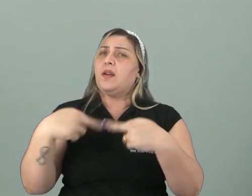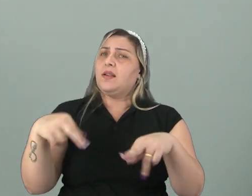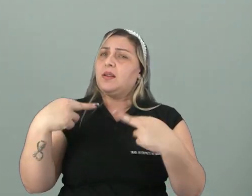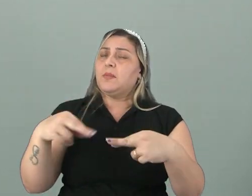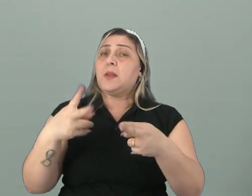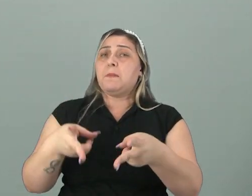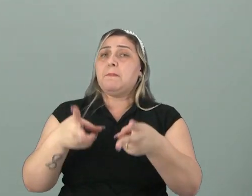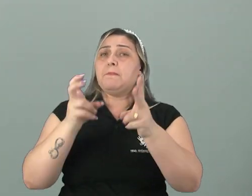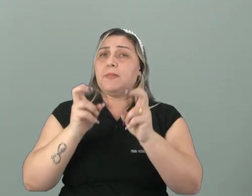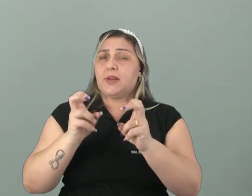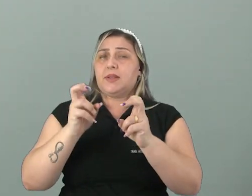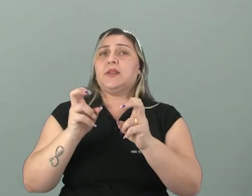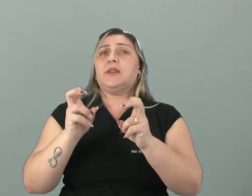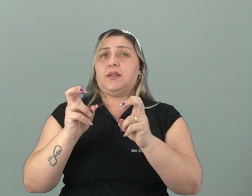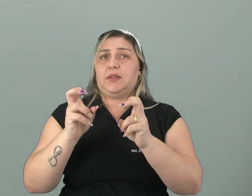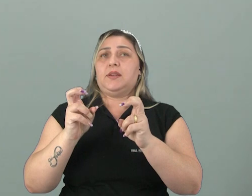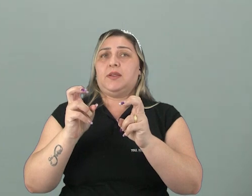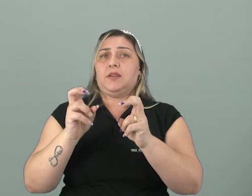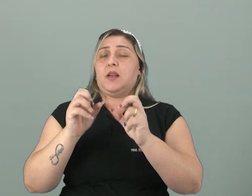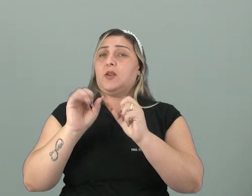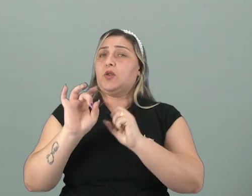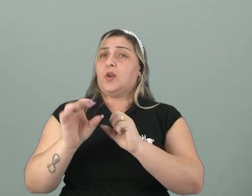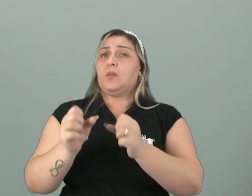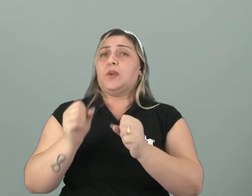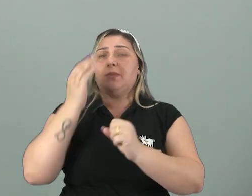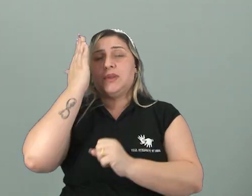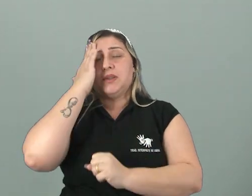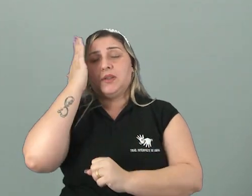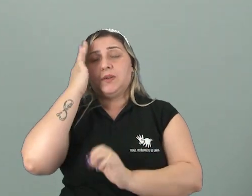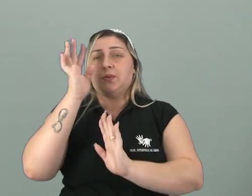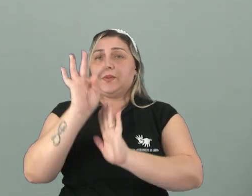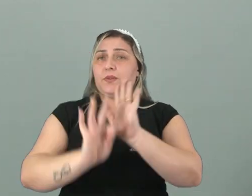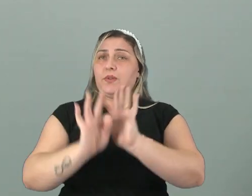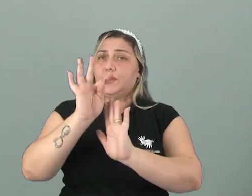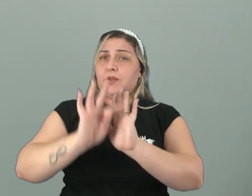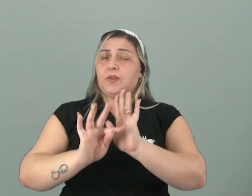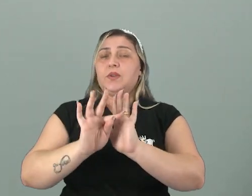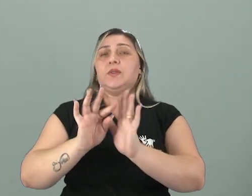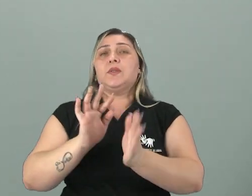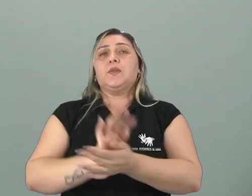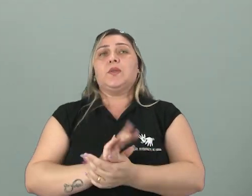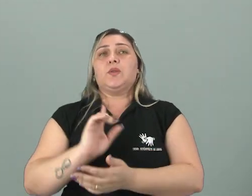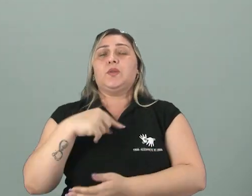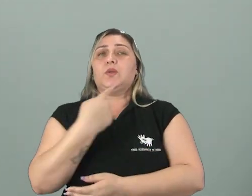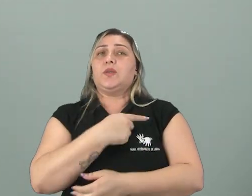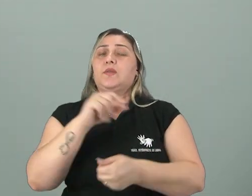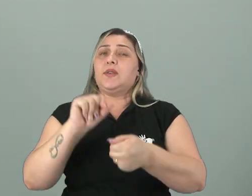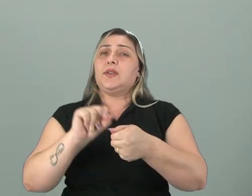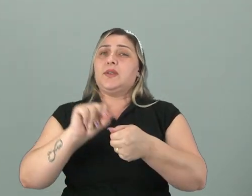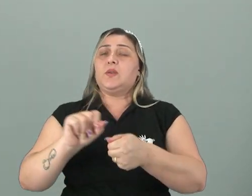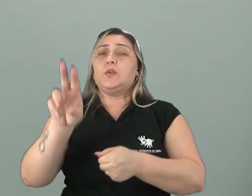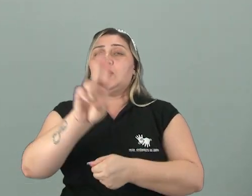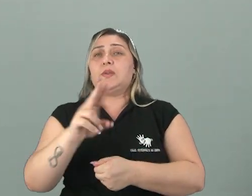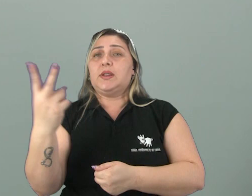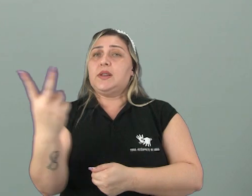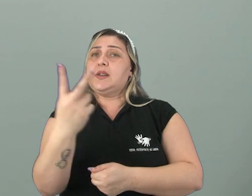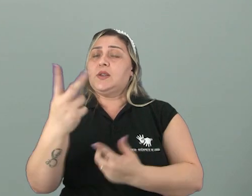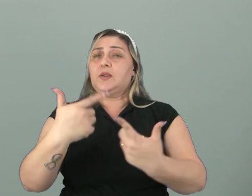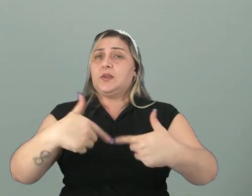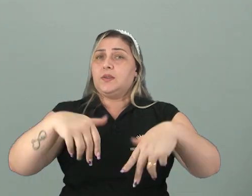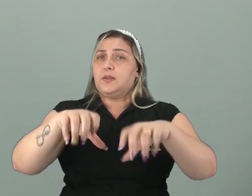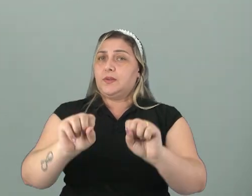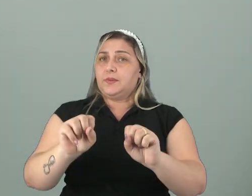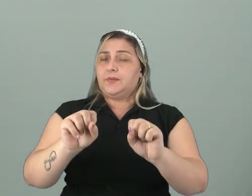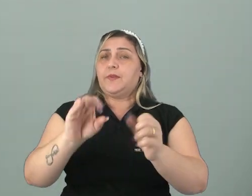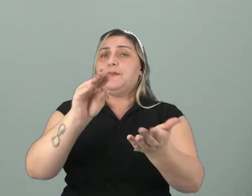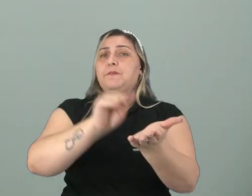ser percebida ou só podemos compreender esse texto como um todo quando nós fazemos uso das duas